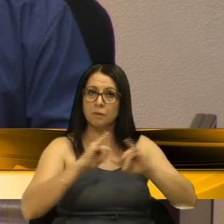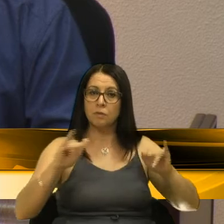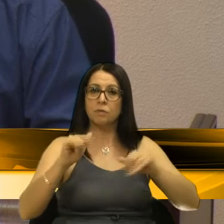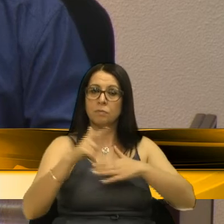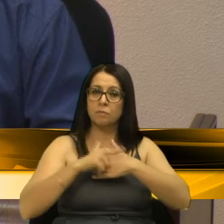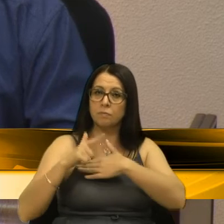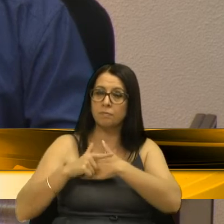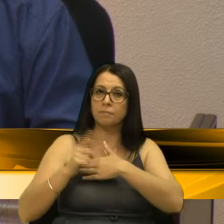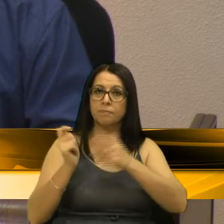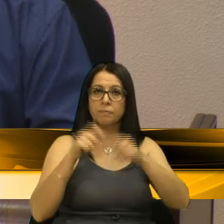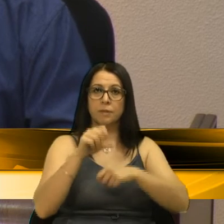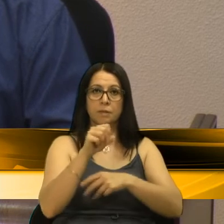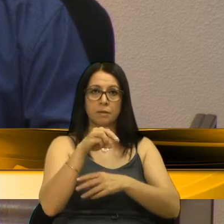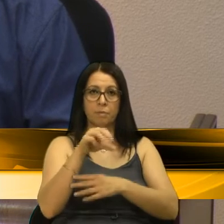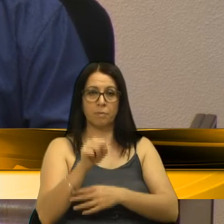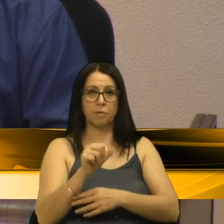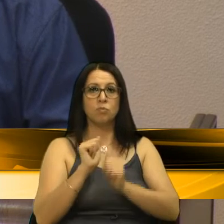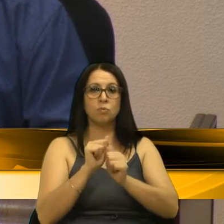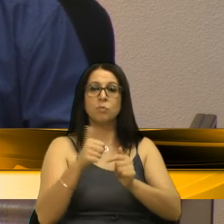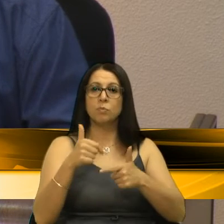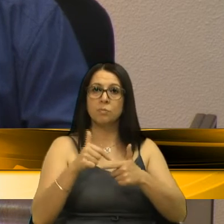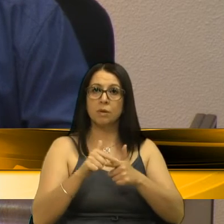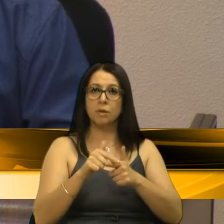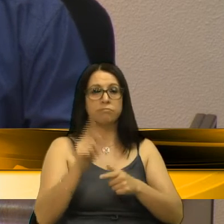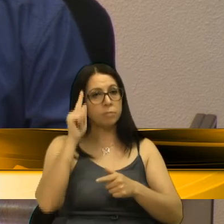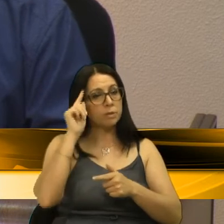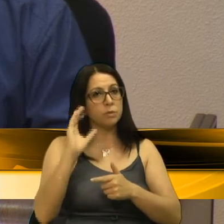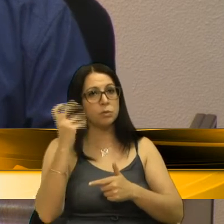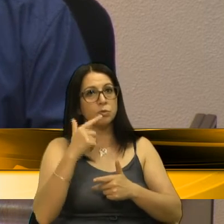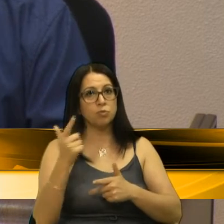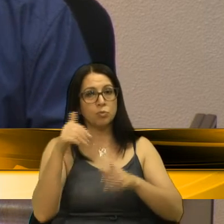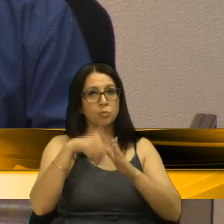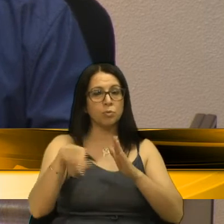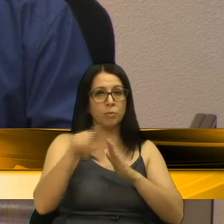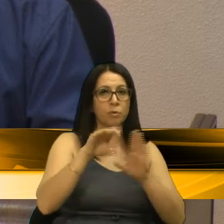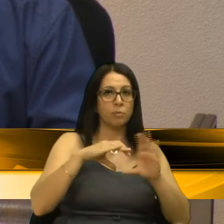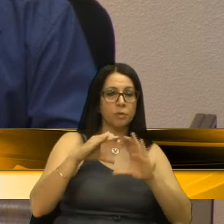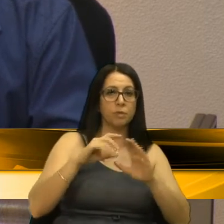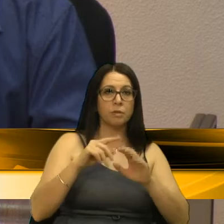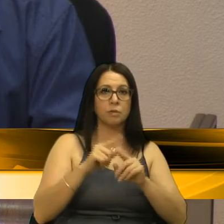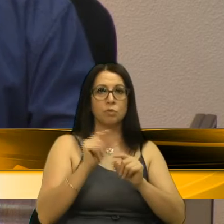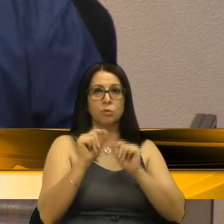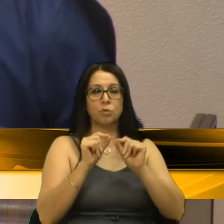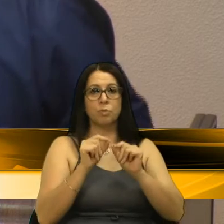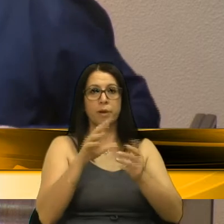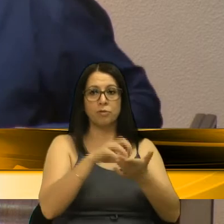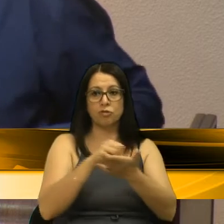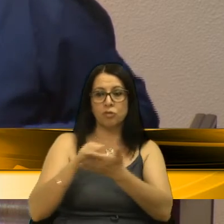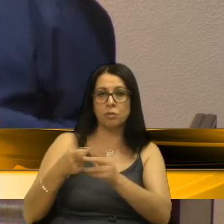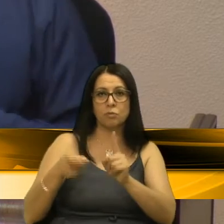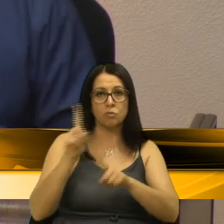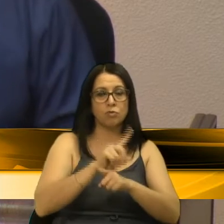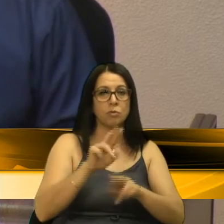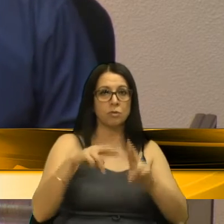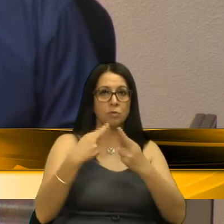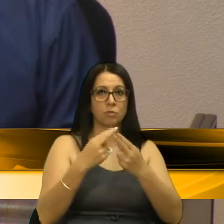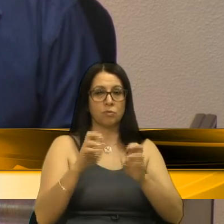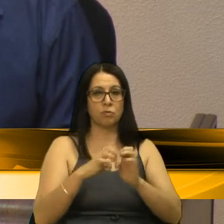competências do CMS, seus trabalhos e decisões nos meios de comunicação, incluindo informações sobre agendas, datas, local das reuniões e dos